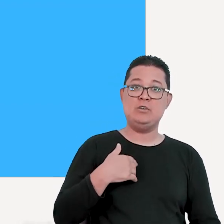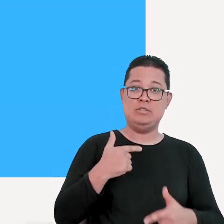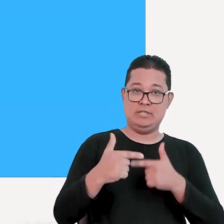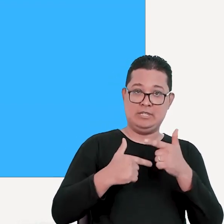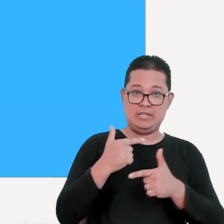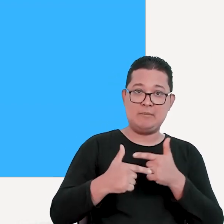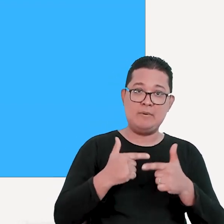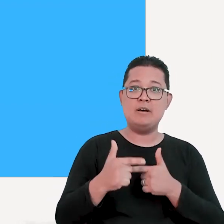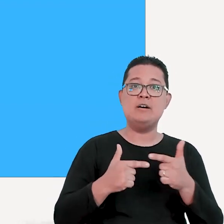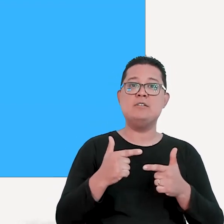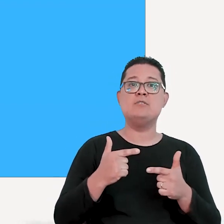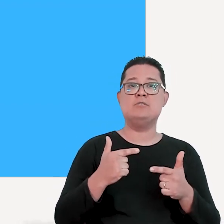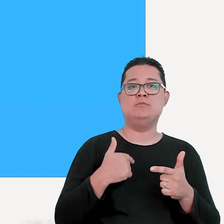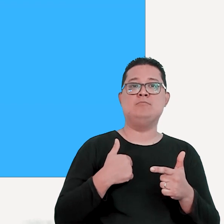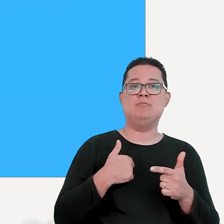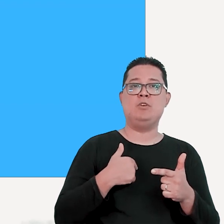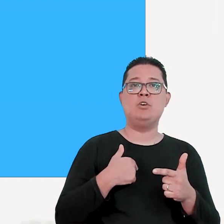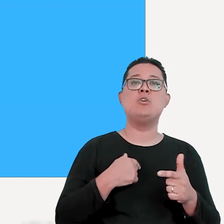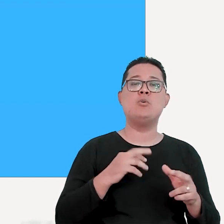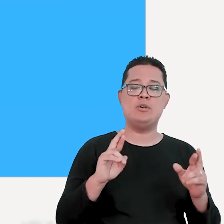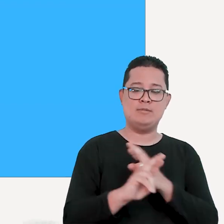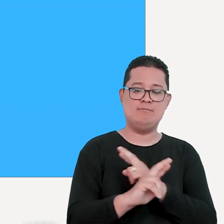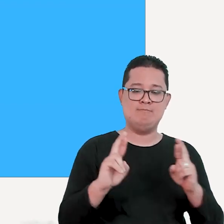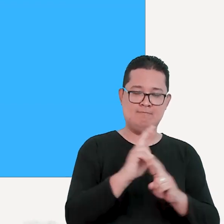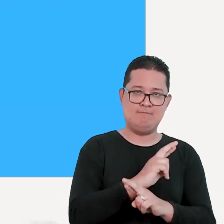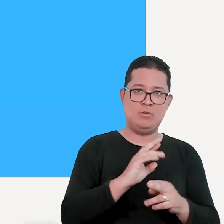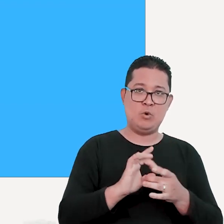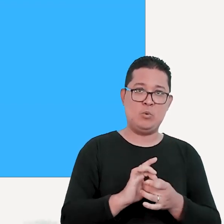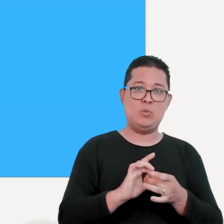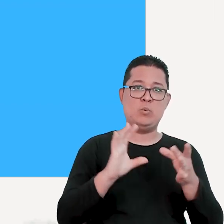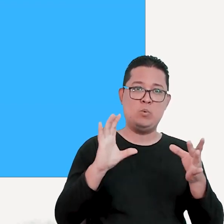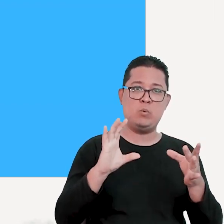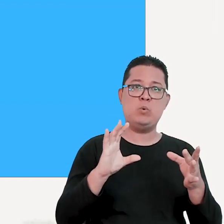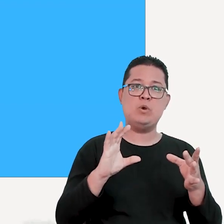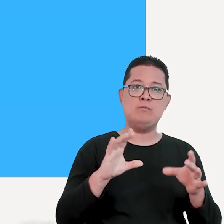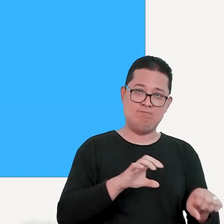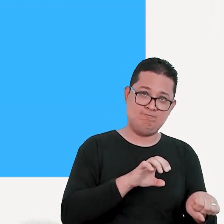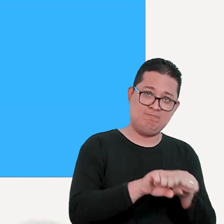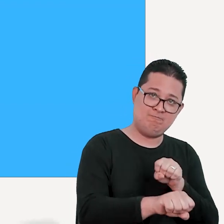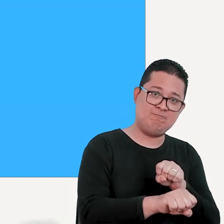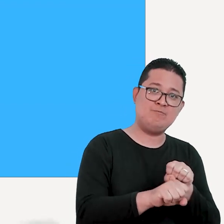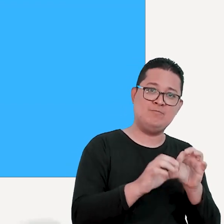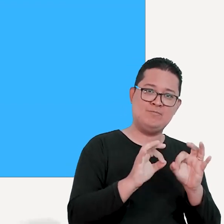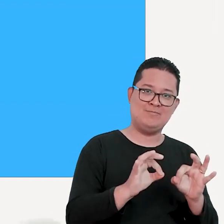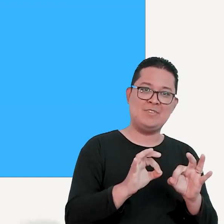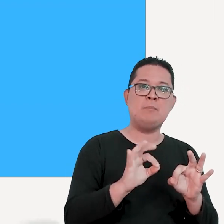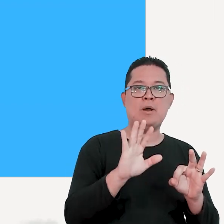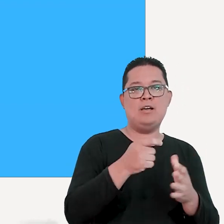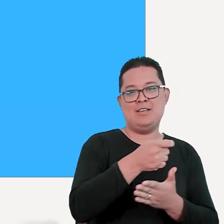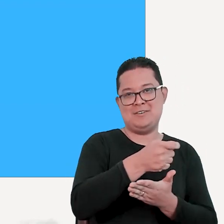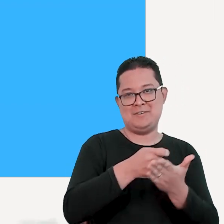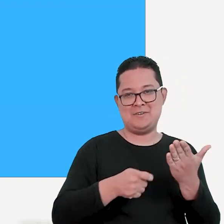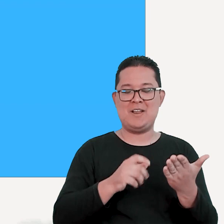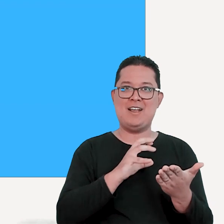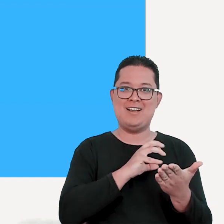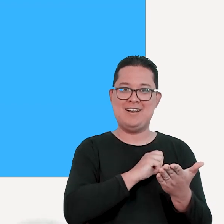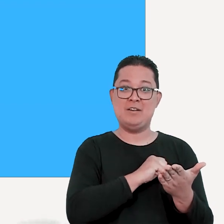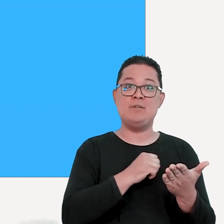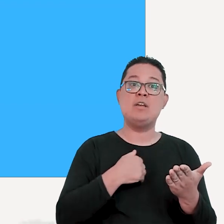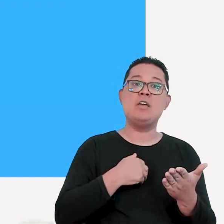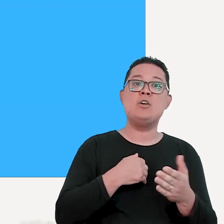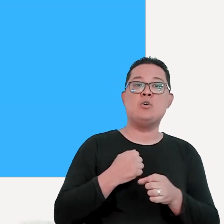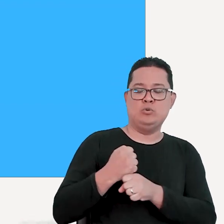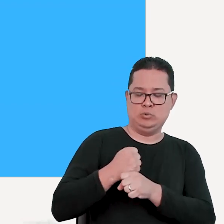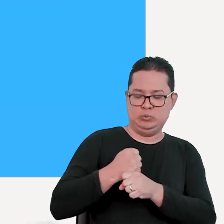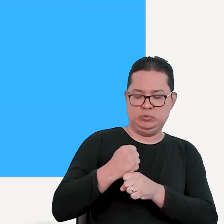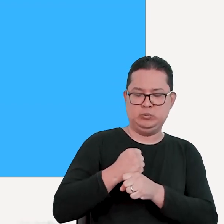por formação e redatora por paixão. Eu estou na área de UX Writing há mais ou menos 6 anos, é uma área que eu gosto muito,